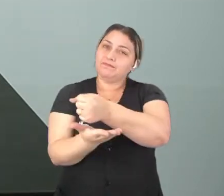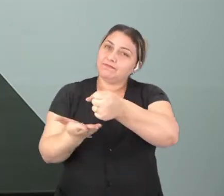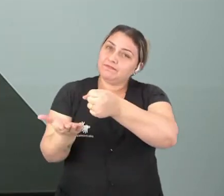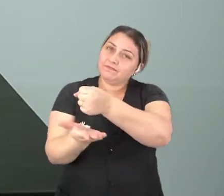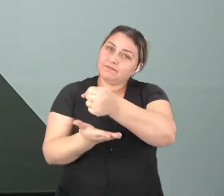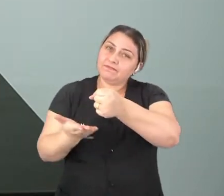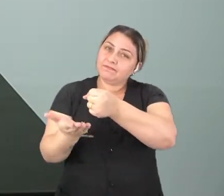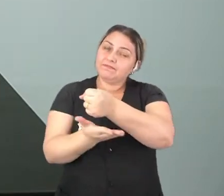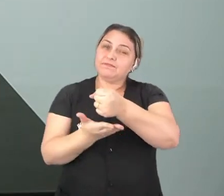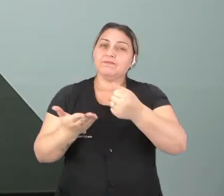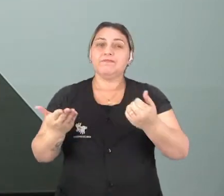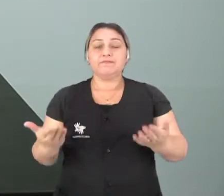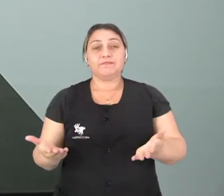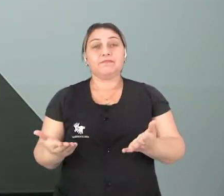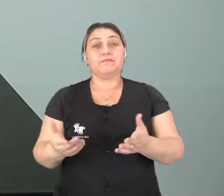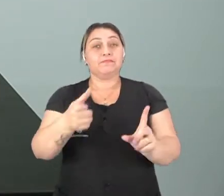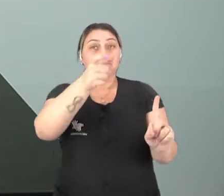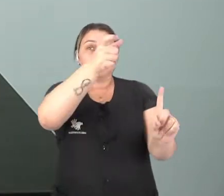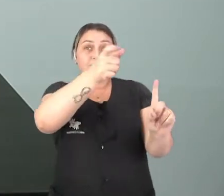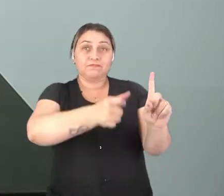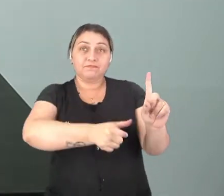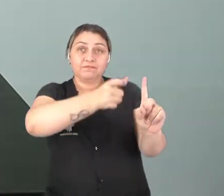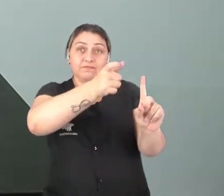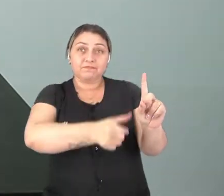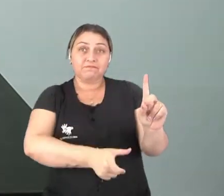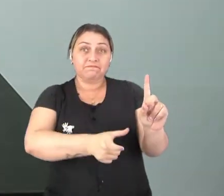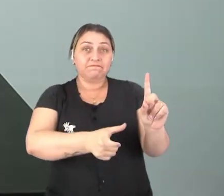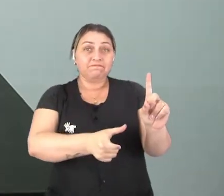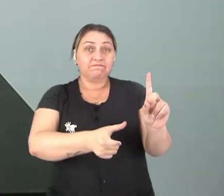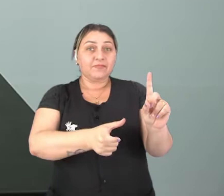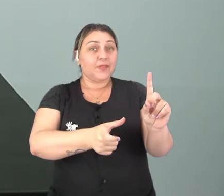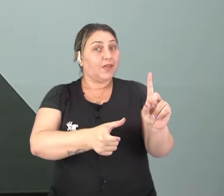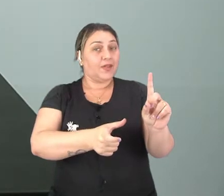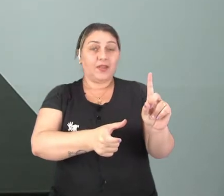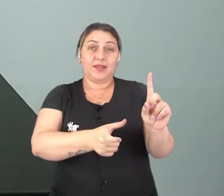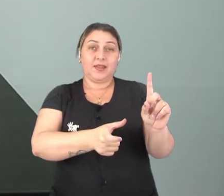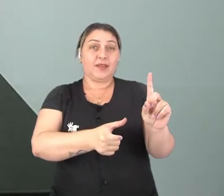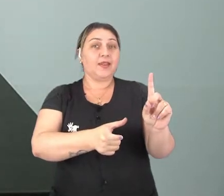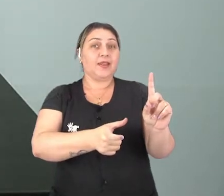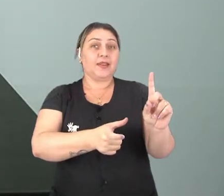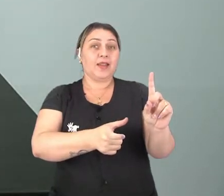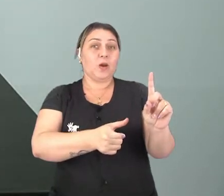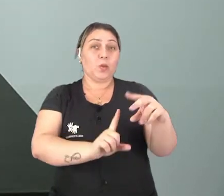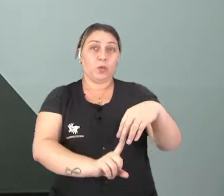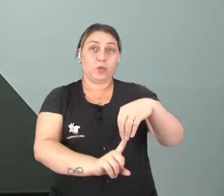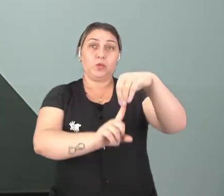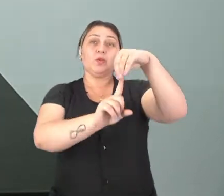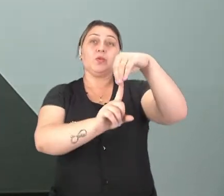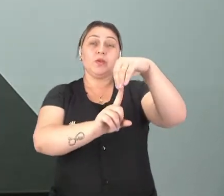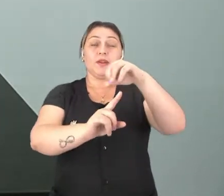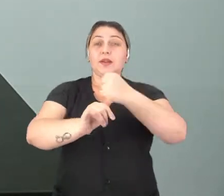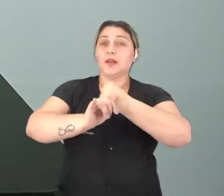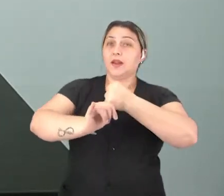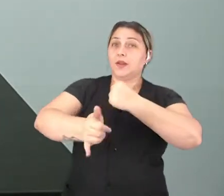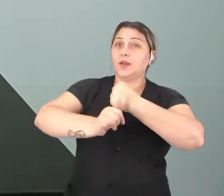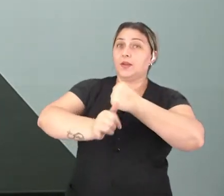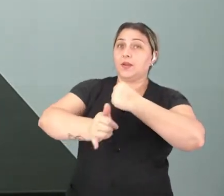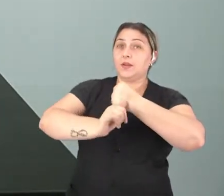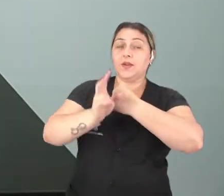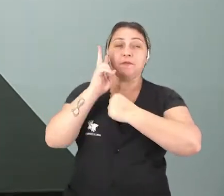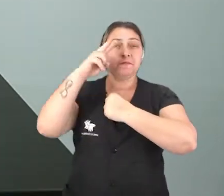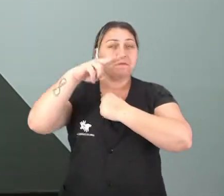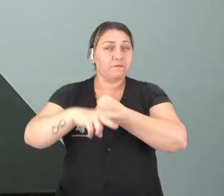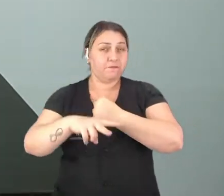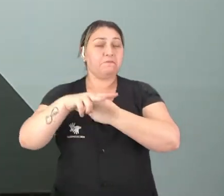básicas, né? Que o personagem nem sempre é destaque, né? Que na crônica a gente